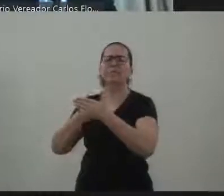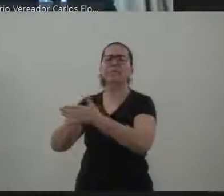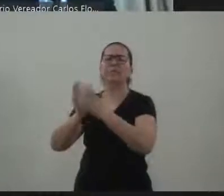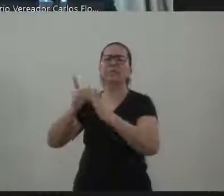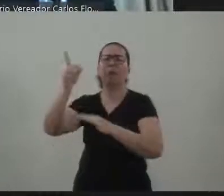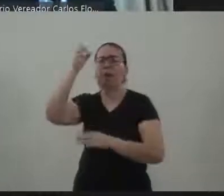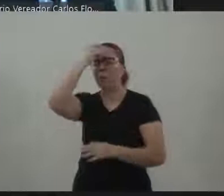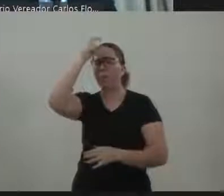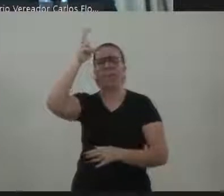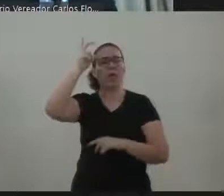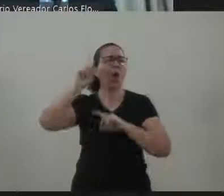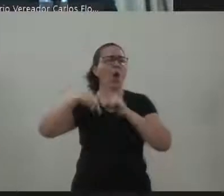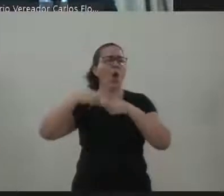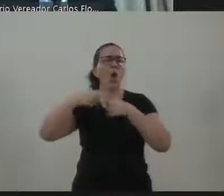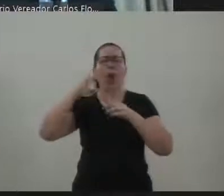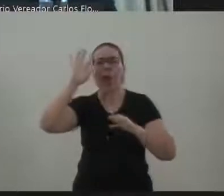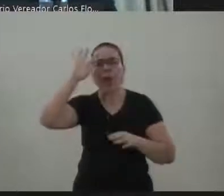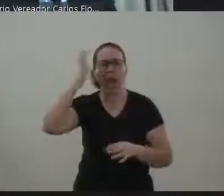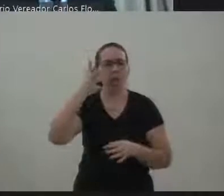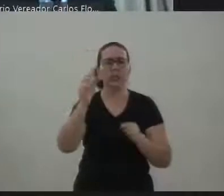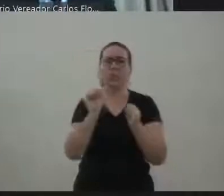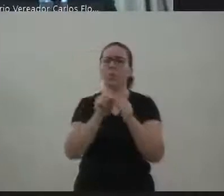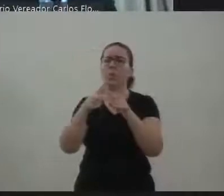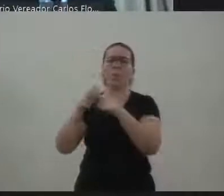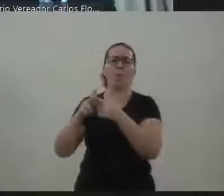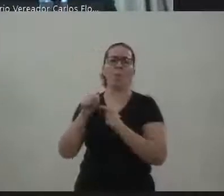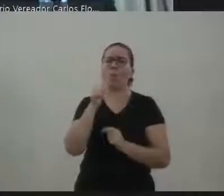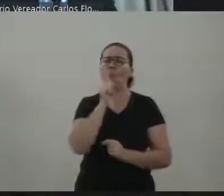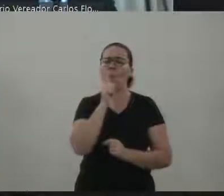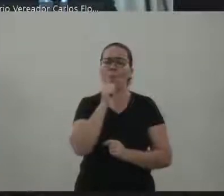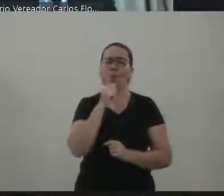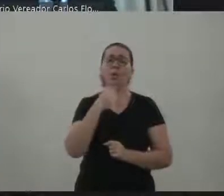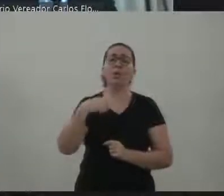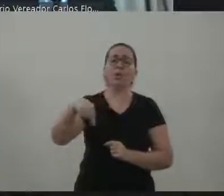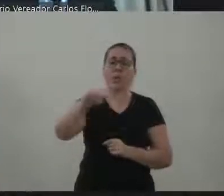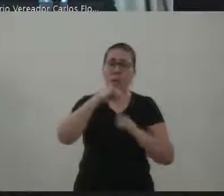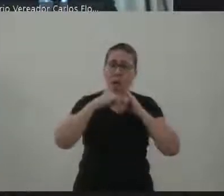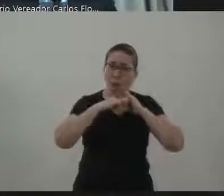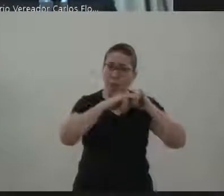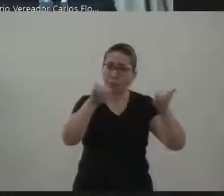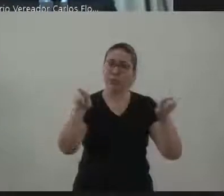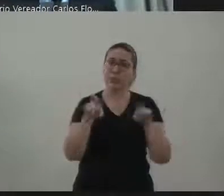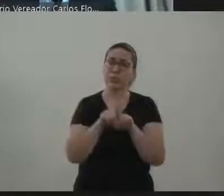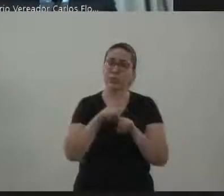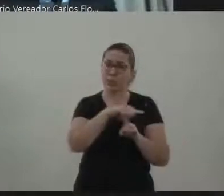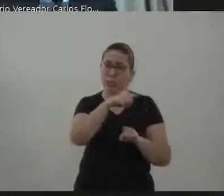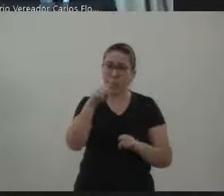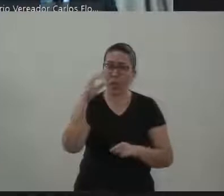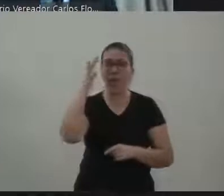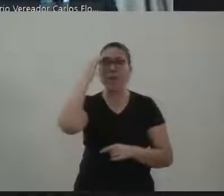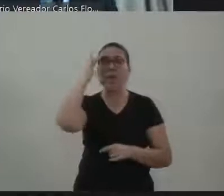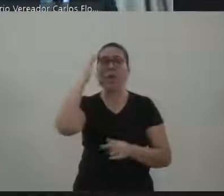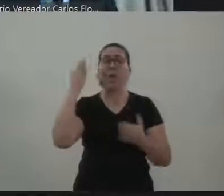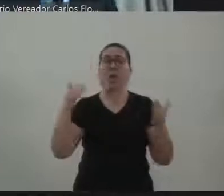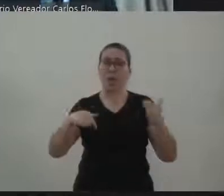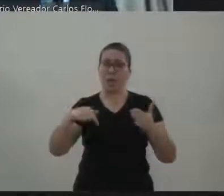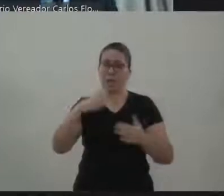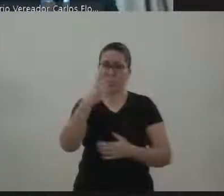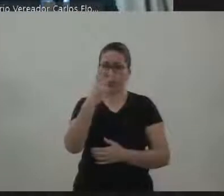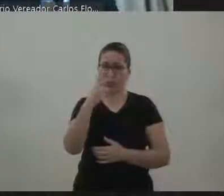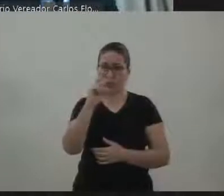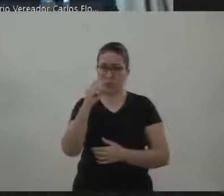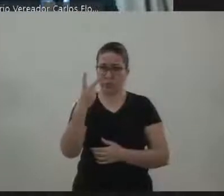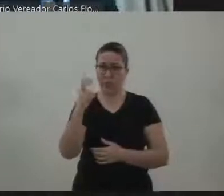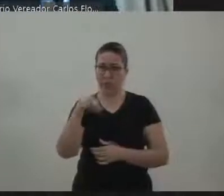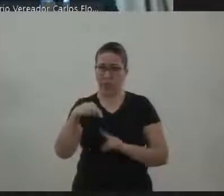prefeito não resolveu essa questão também. E só para todo mundo ficar ciente também, né? Esse ano, tá? E